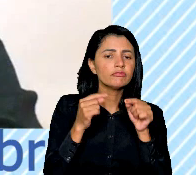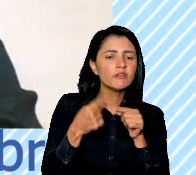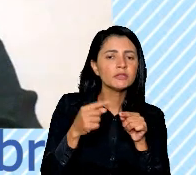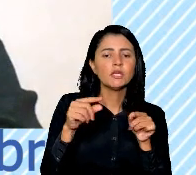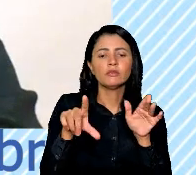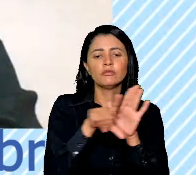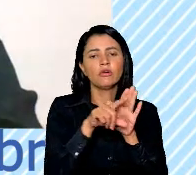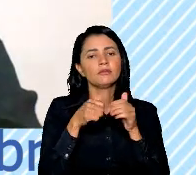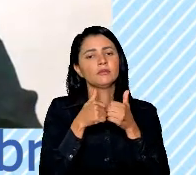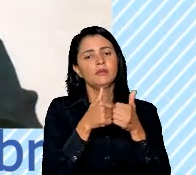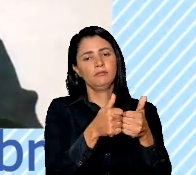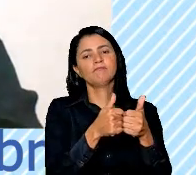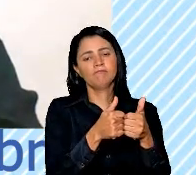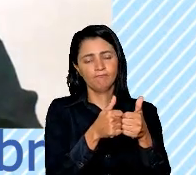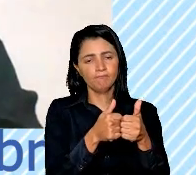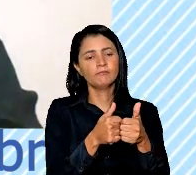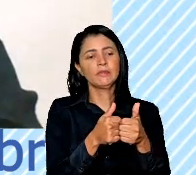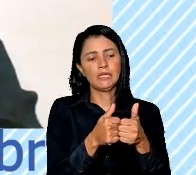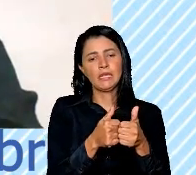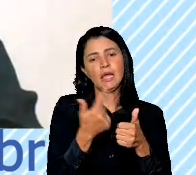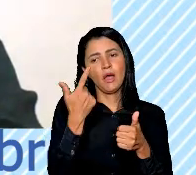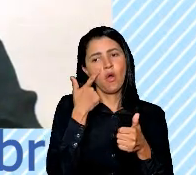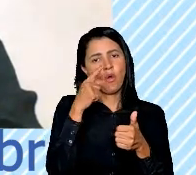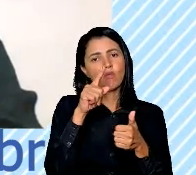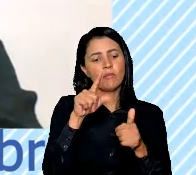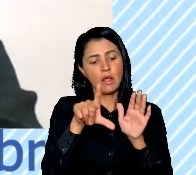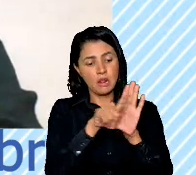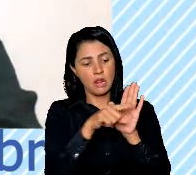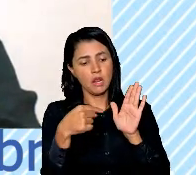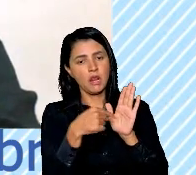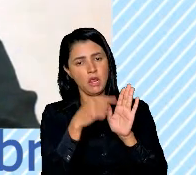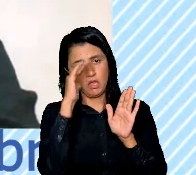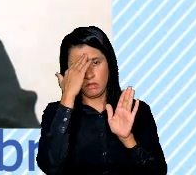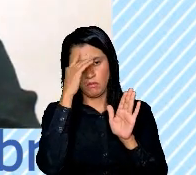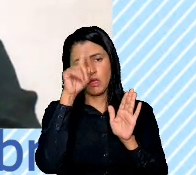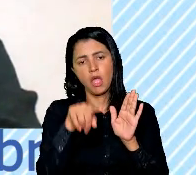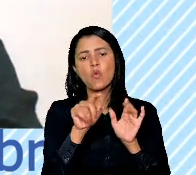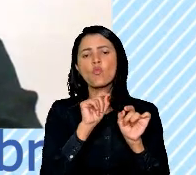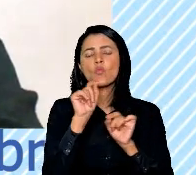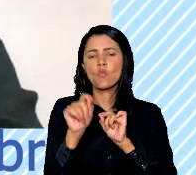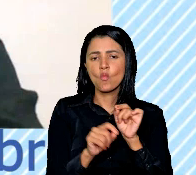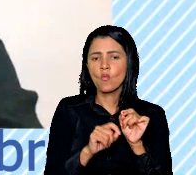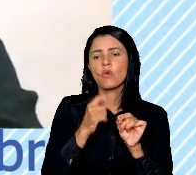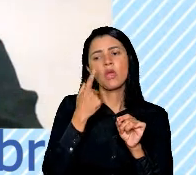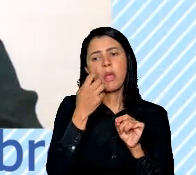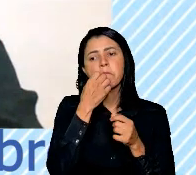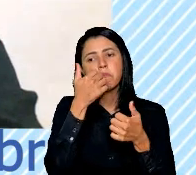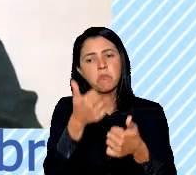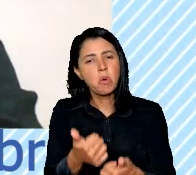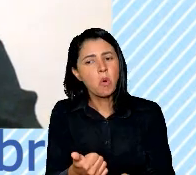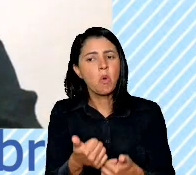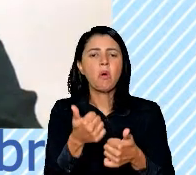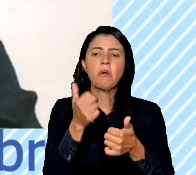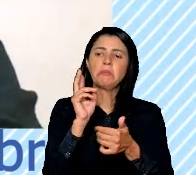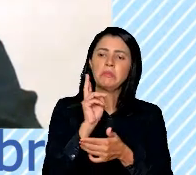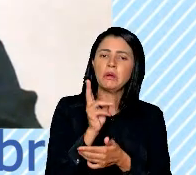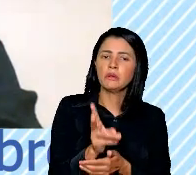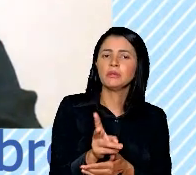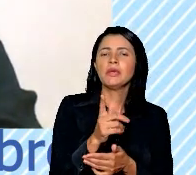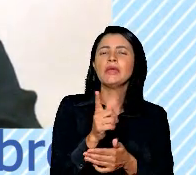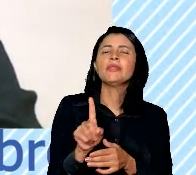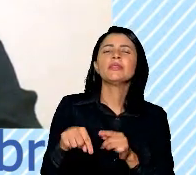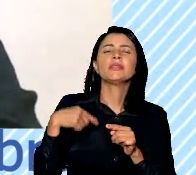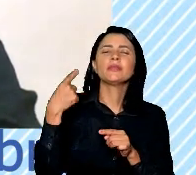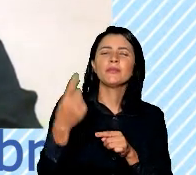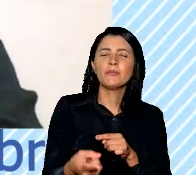Então, num primeiro momento, a interpretação da lei era muito no sentido de a intenção é boa, mas não é factível, e depois,